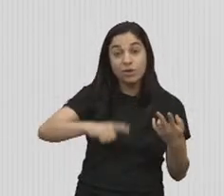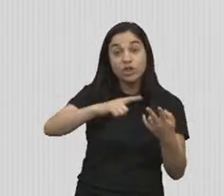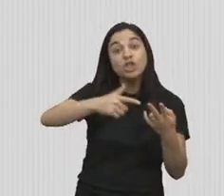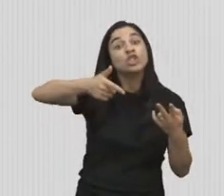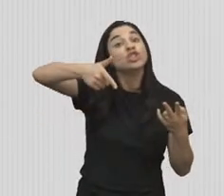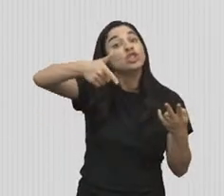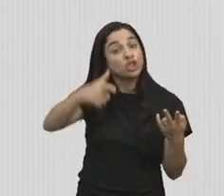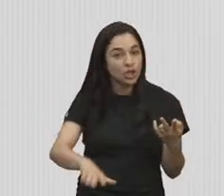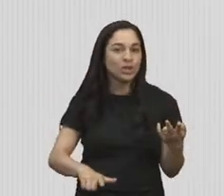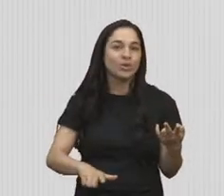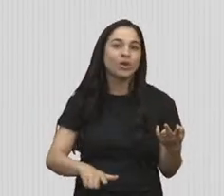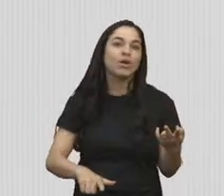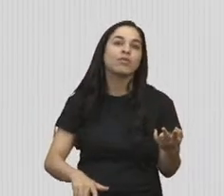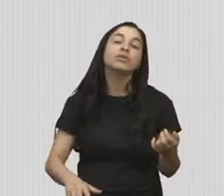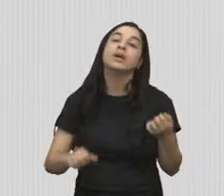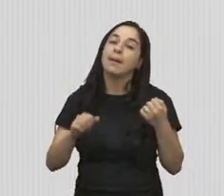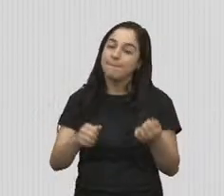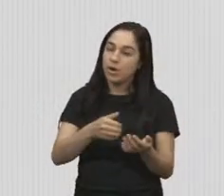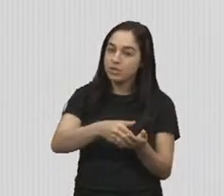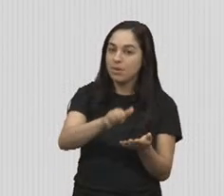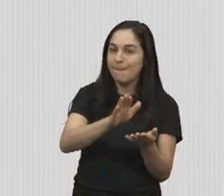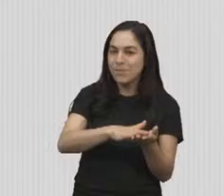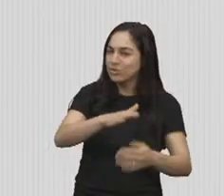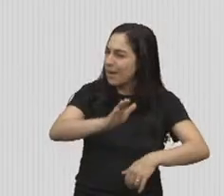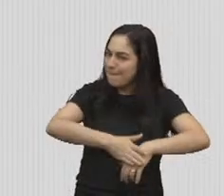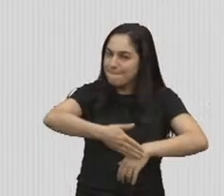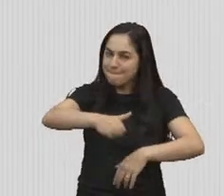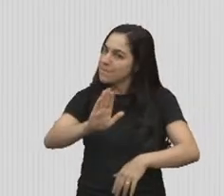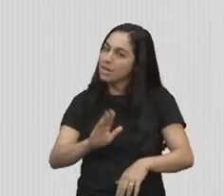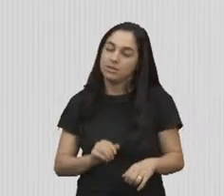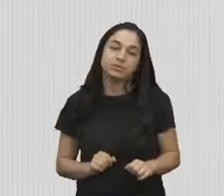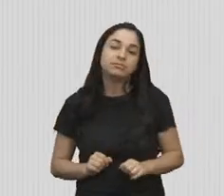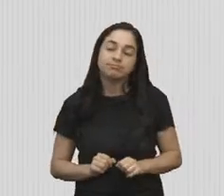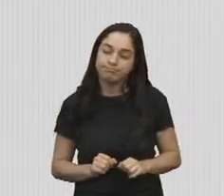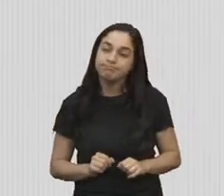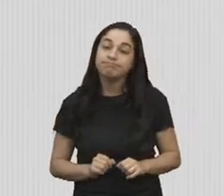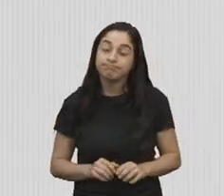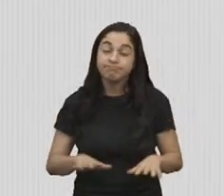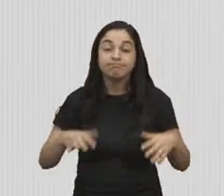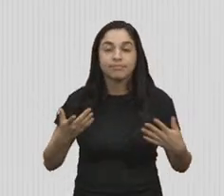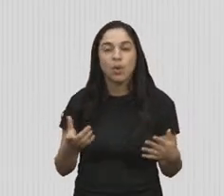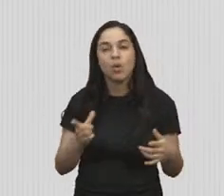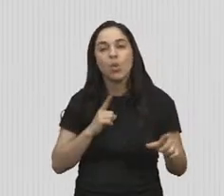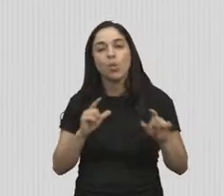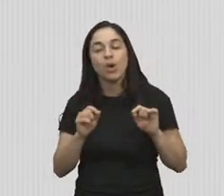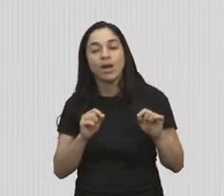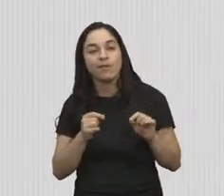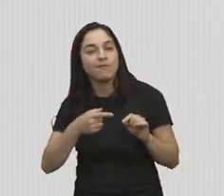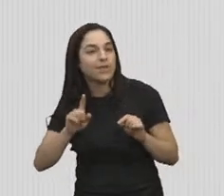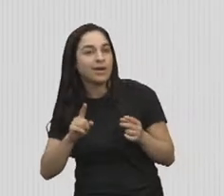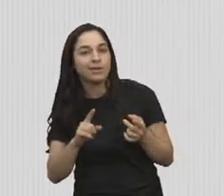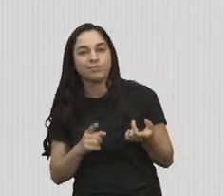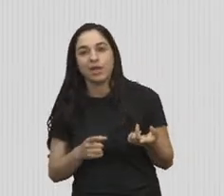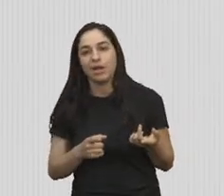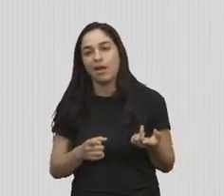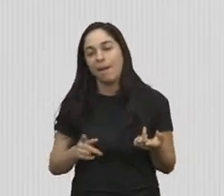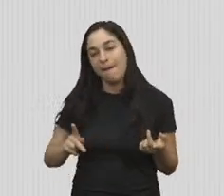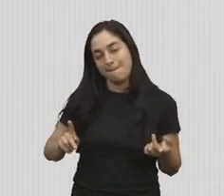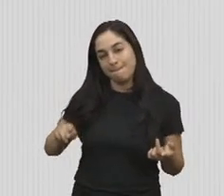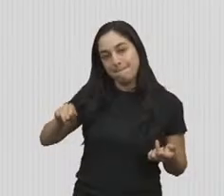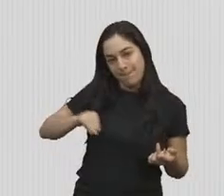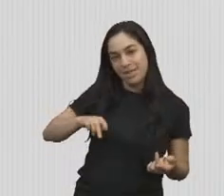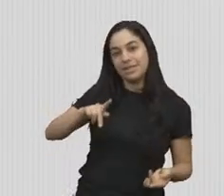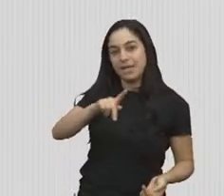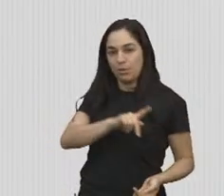pode gerar aí uma sanção um pouquinho maior, tá? E aí também tem a questão de ir para o Ministério Público, quando se trata de